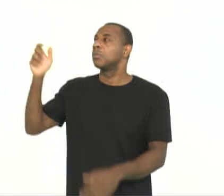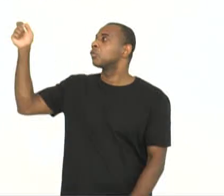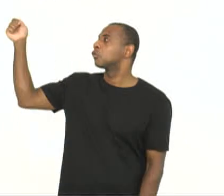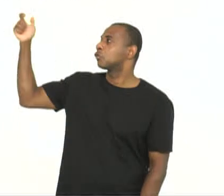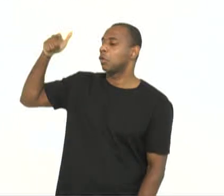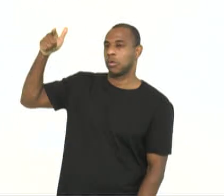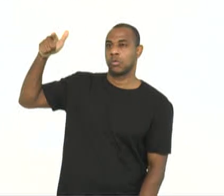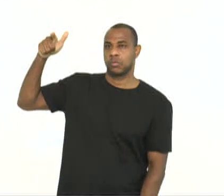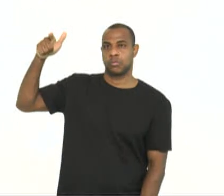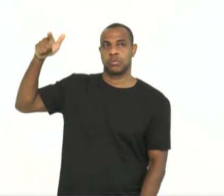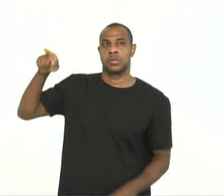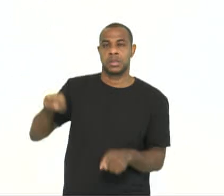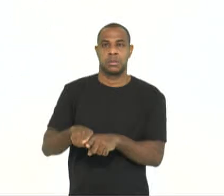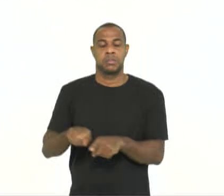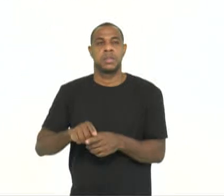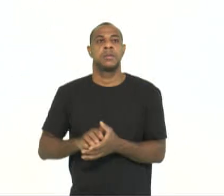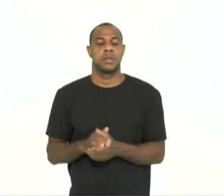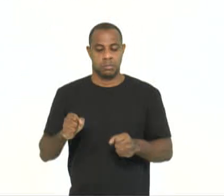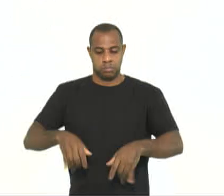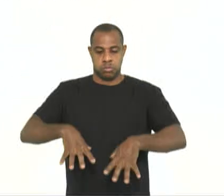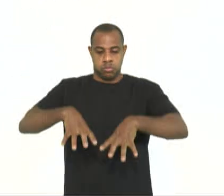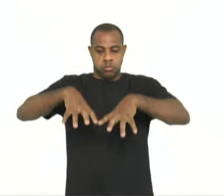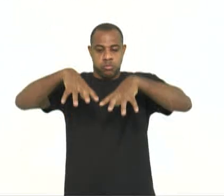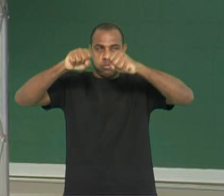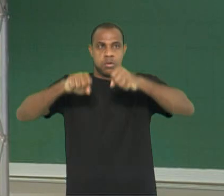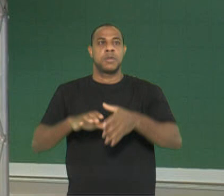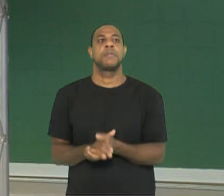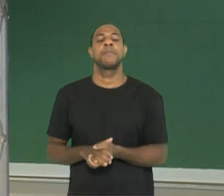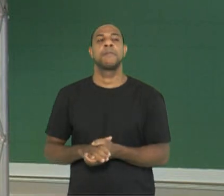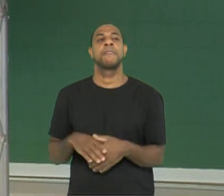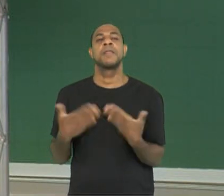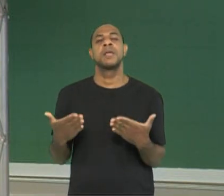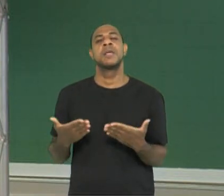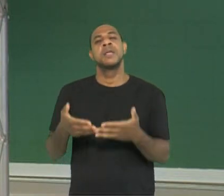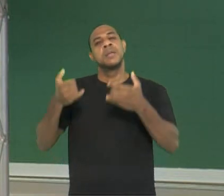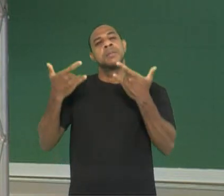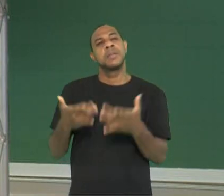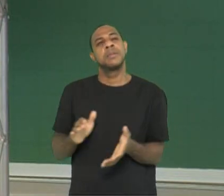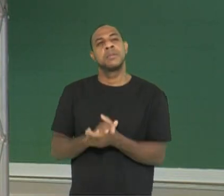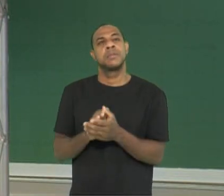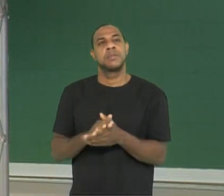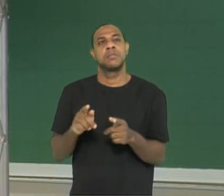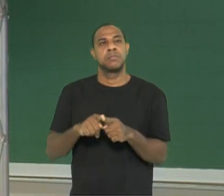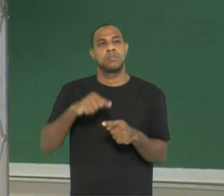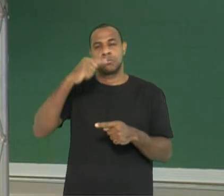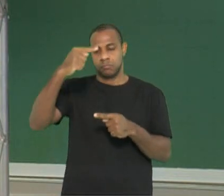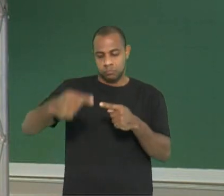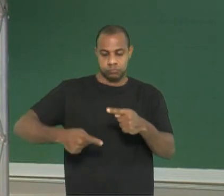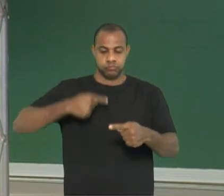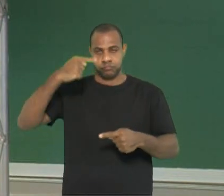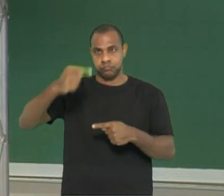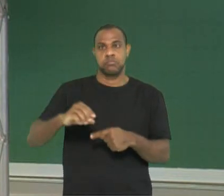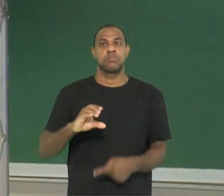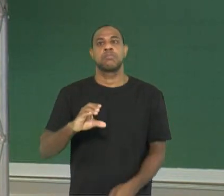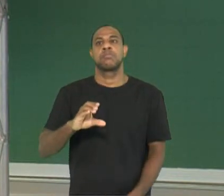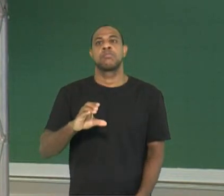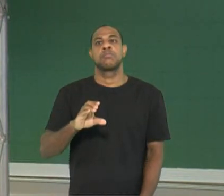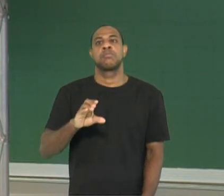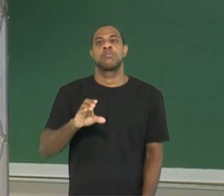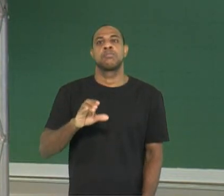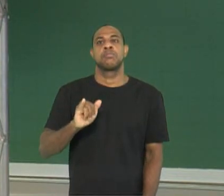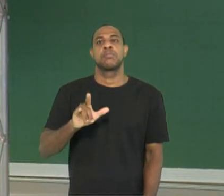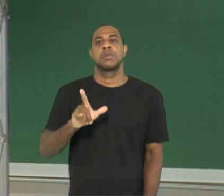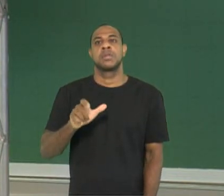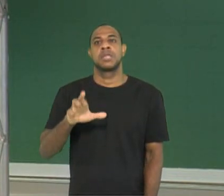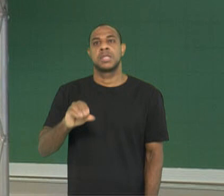dos oceanos e dos continentes. Então, quando a gente fala em ciclo hidrológico e ciclo da água, nós temos que ter muito